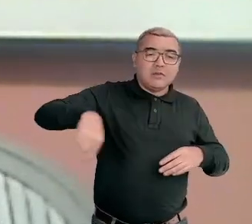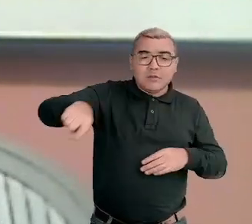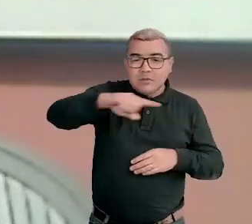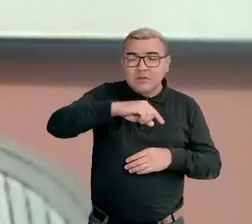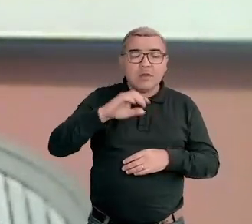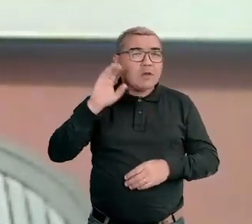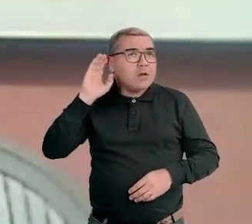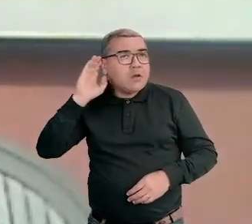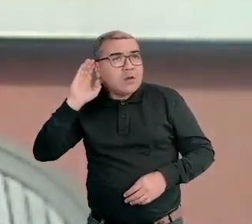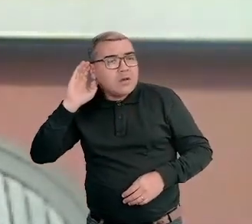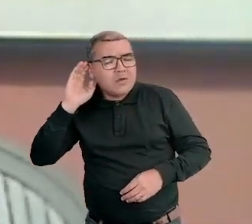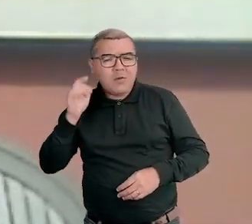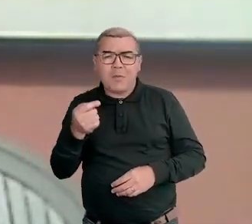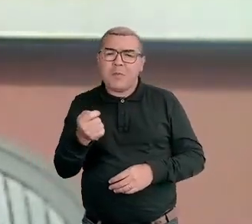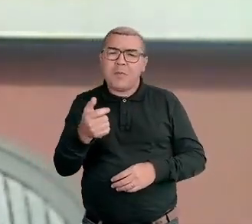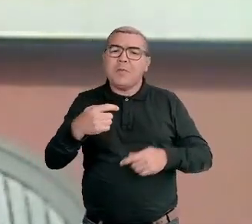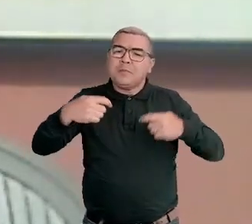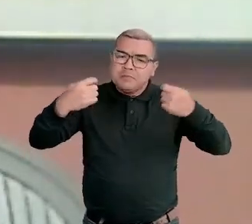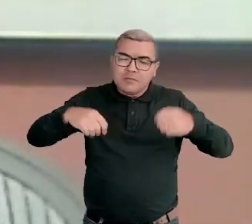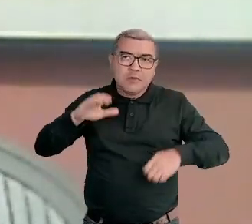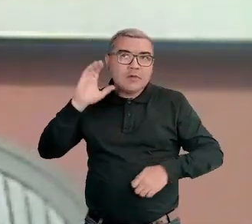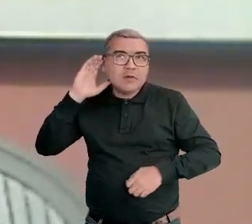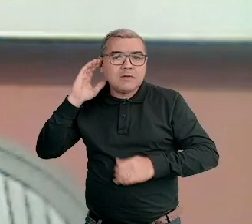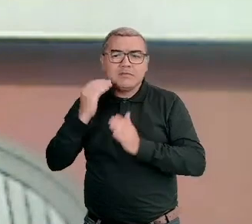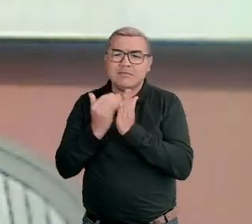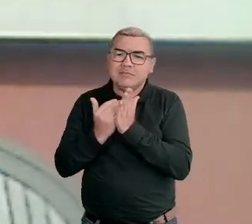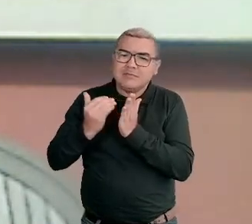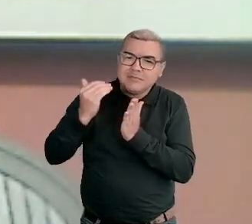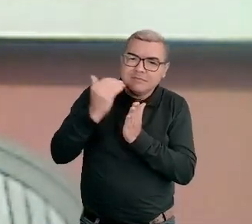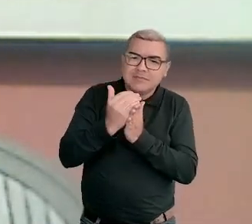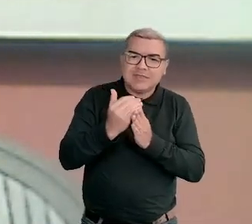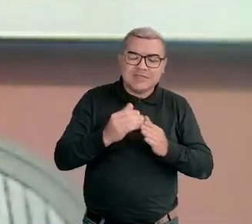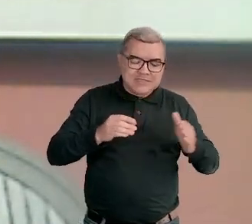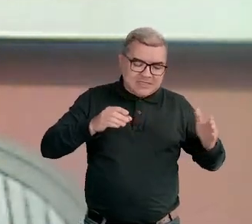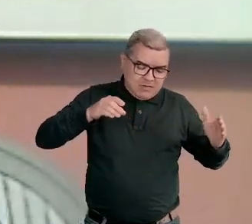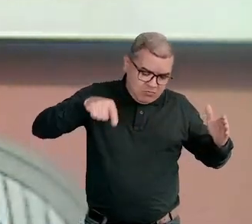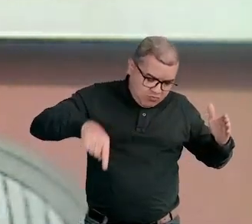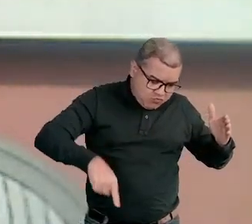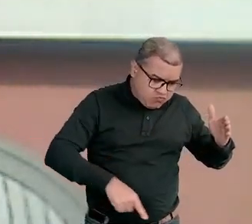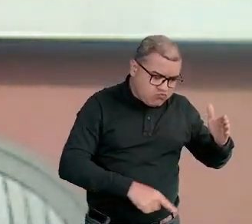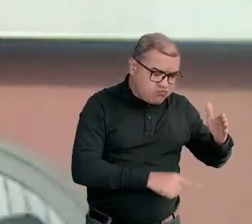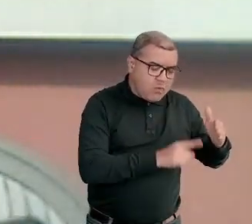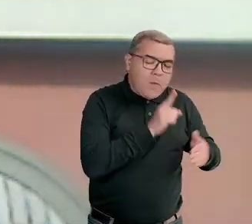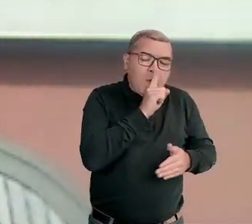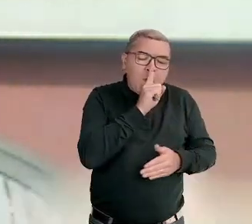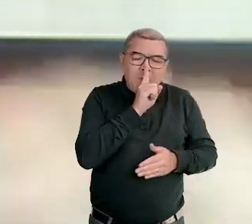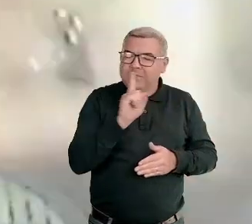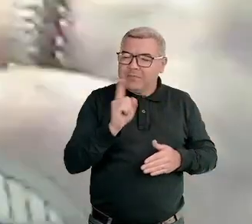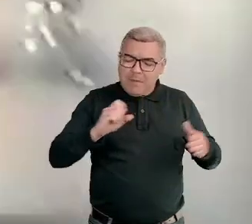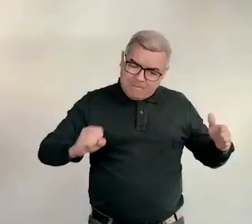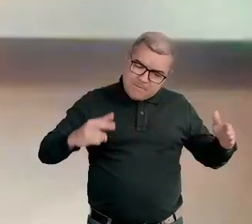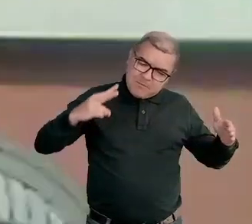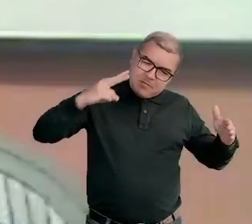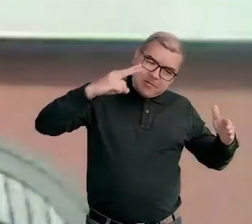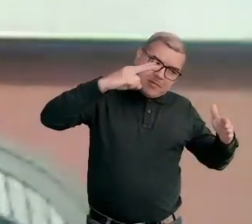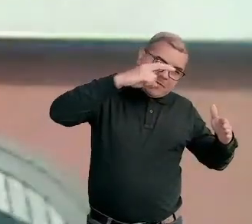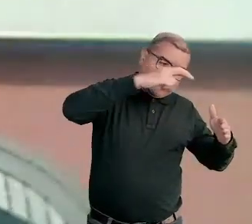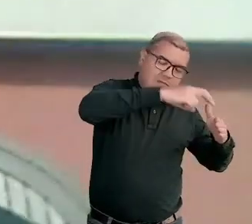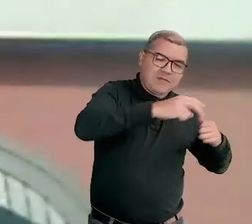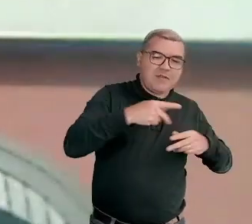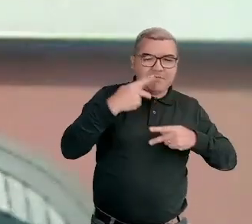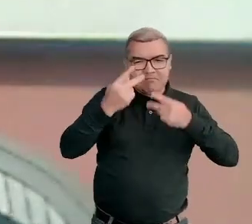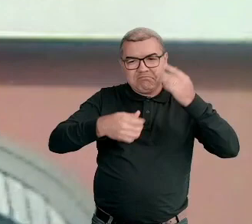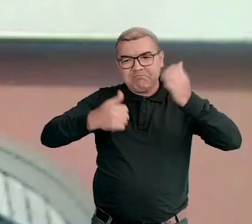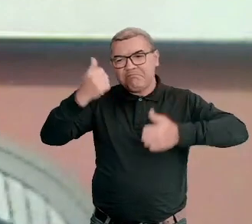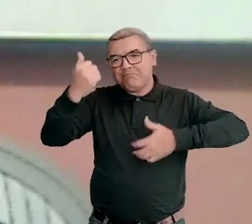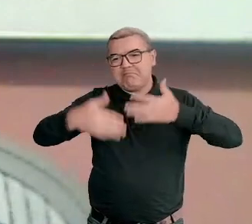nós ouvimos pouco, né? E se nós olharmos o passado, Arnaldo, né? Eu nunca olho, né? Mesmo